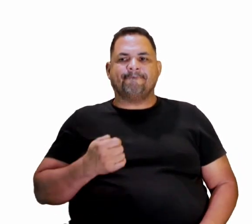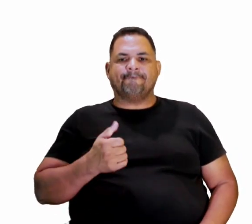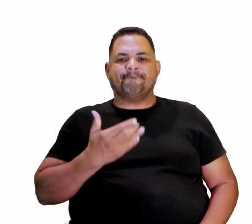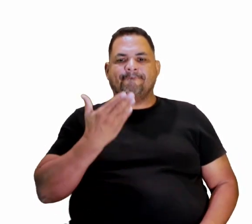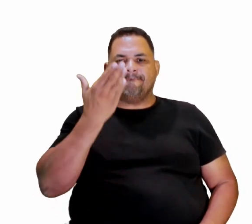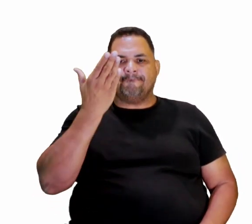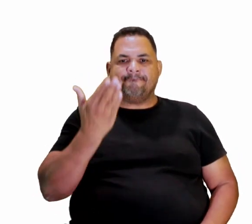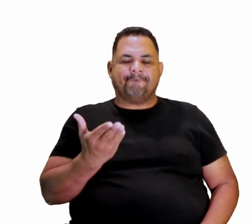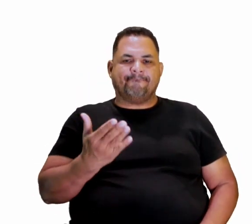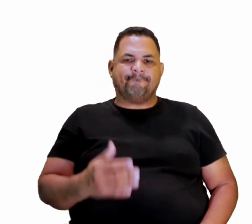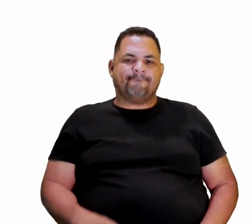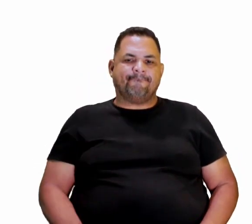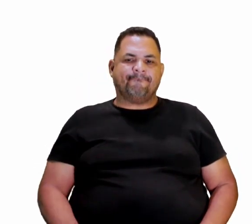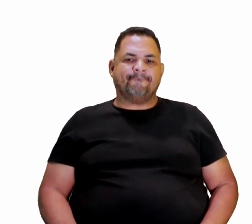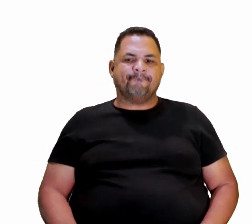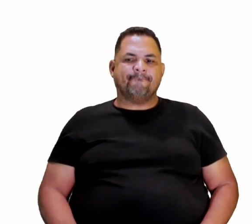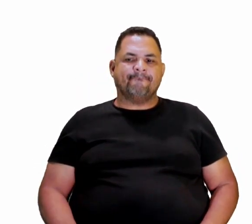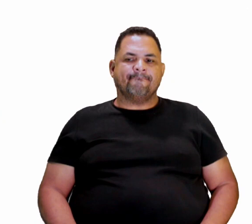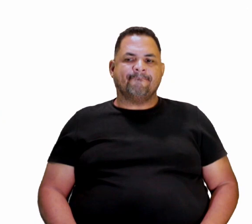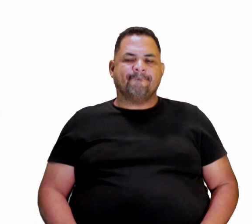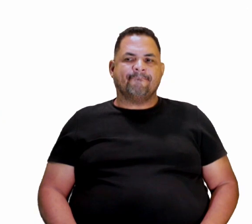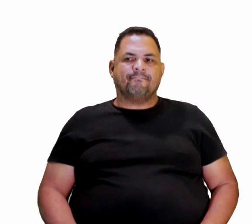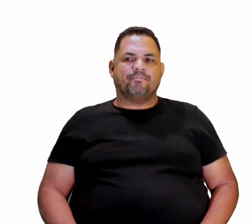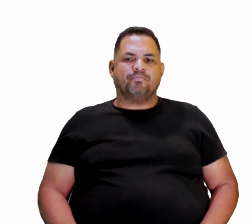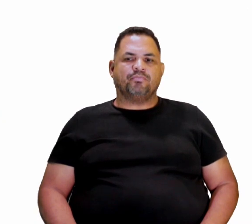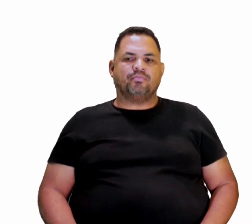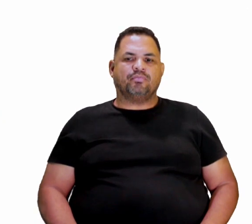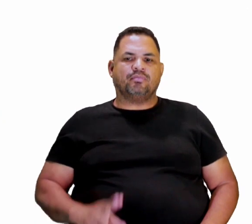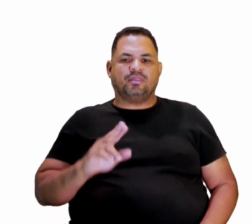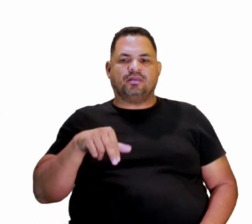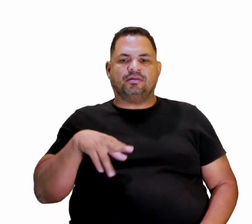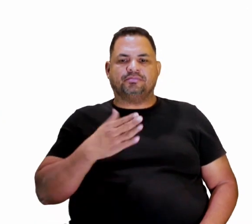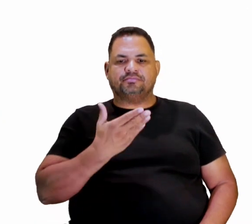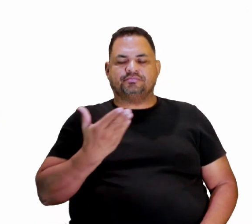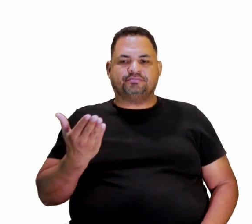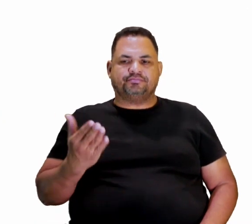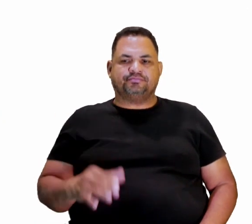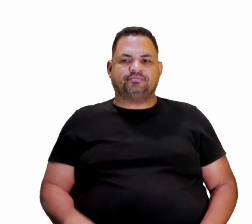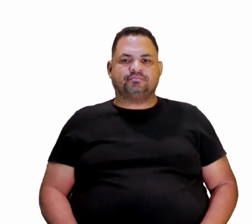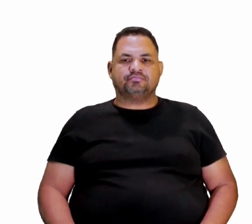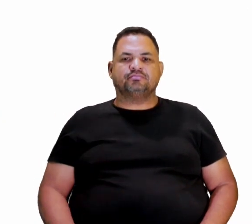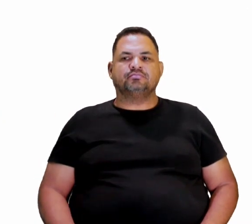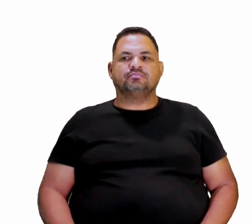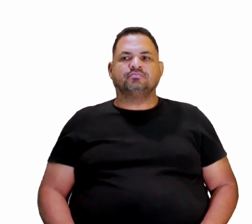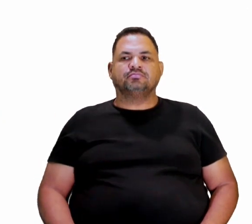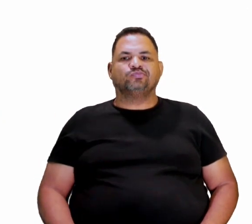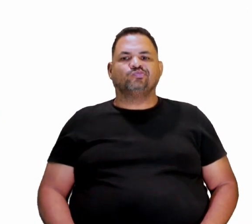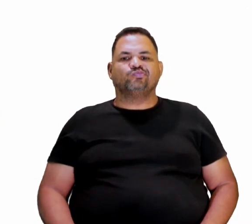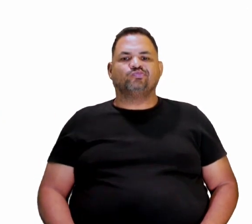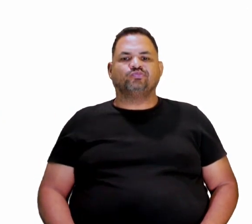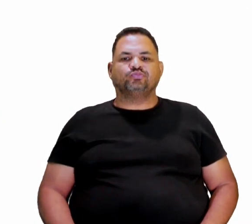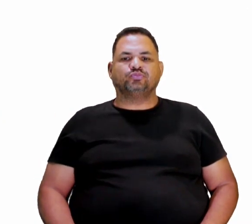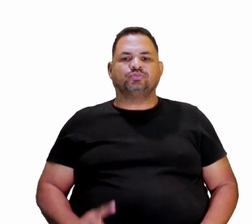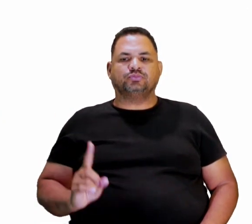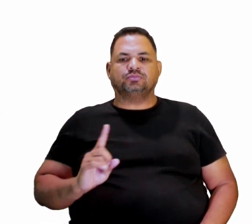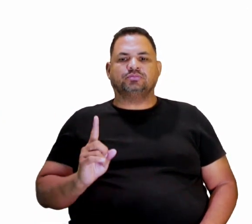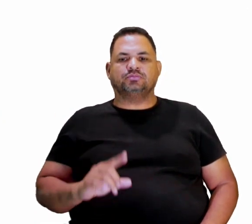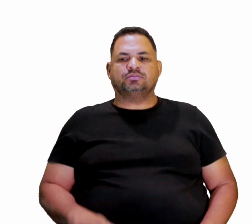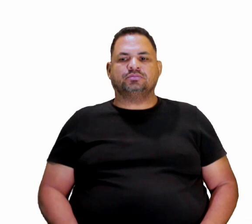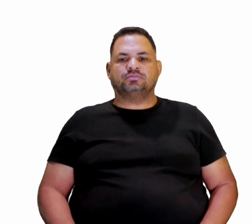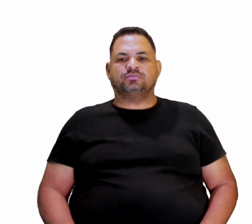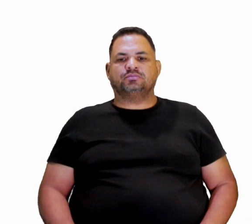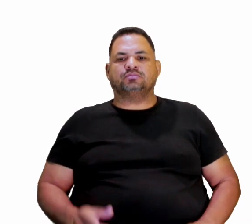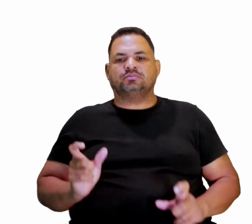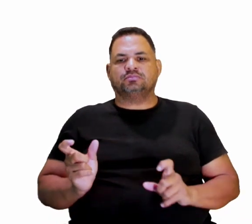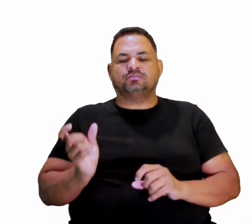What should I do? Esse nem pensar. Esse aqui, what I should do, não, porque o should deveria